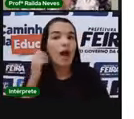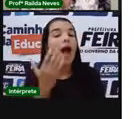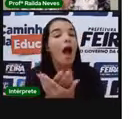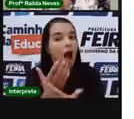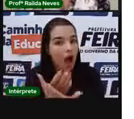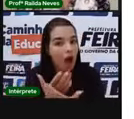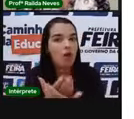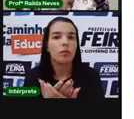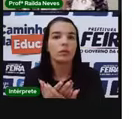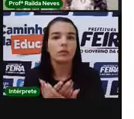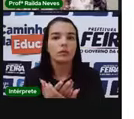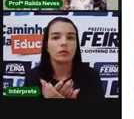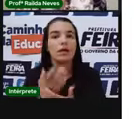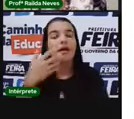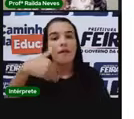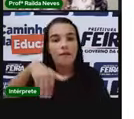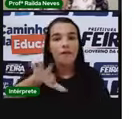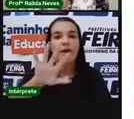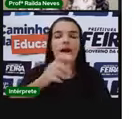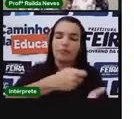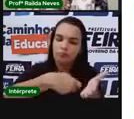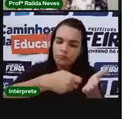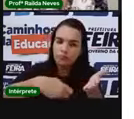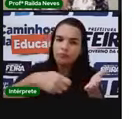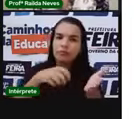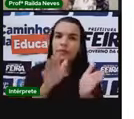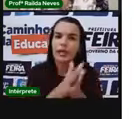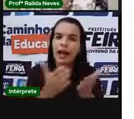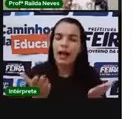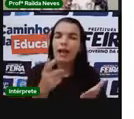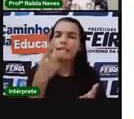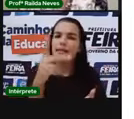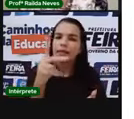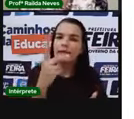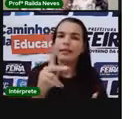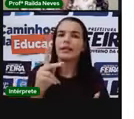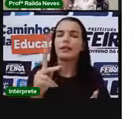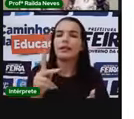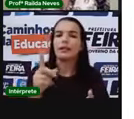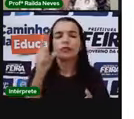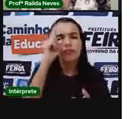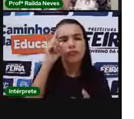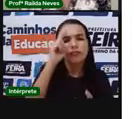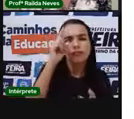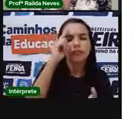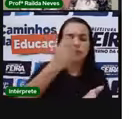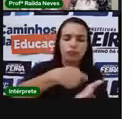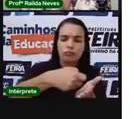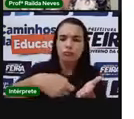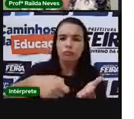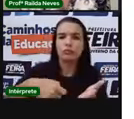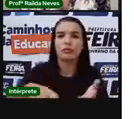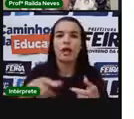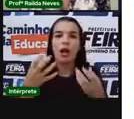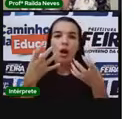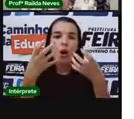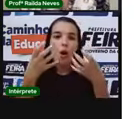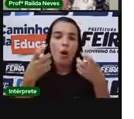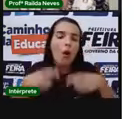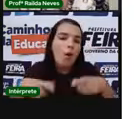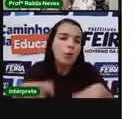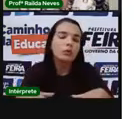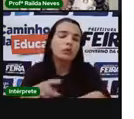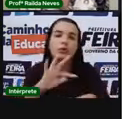vamos registrar no nosso caderno, um diário de registro, né? Onde a gente vai colocar ali as coisas mais fundamentais, aquilo que